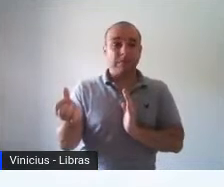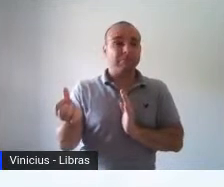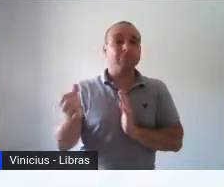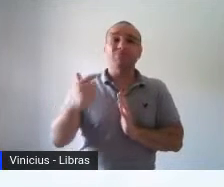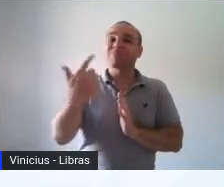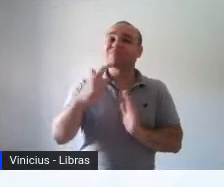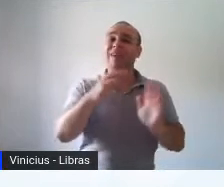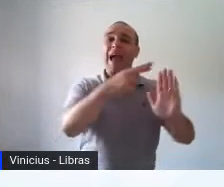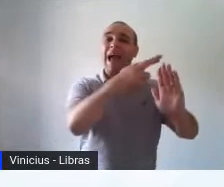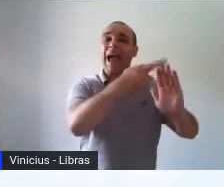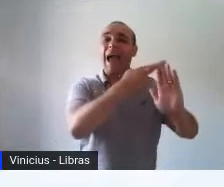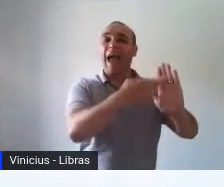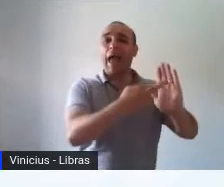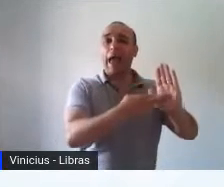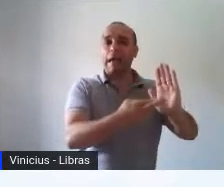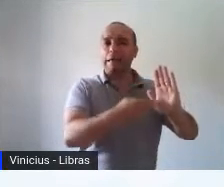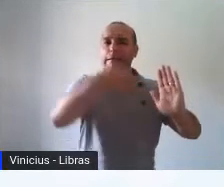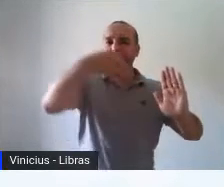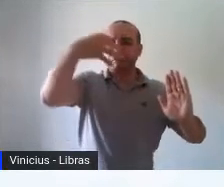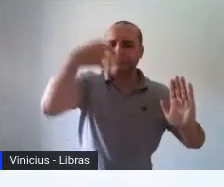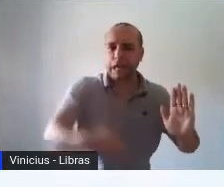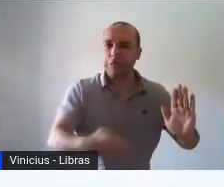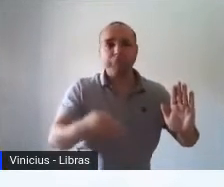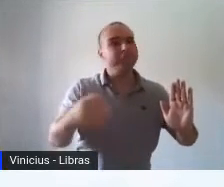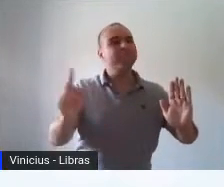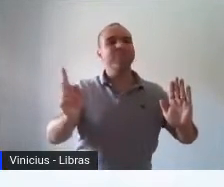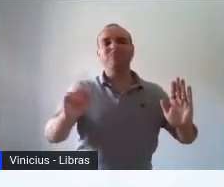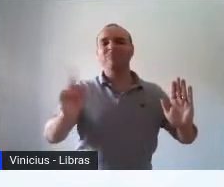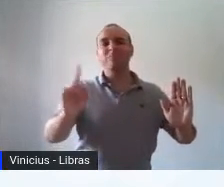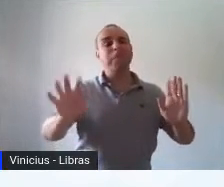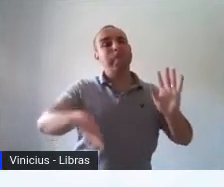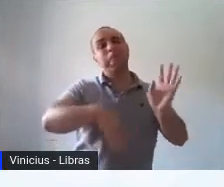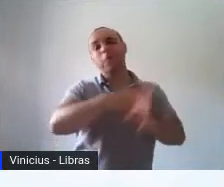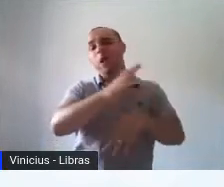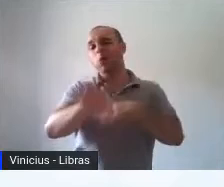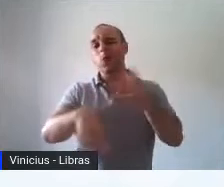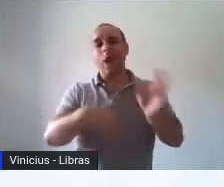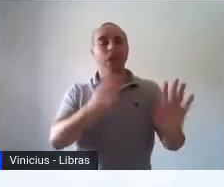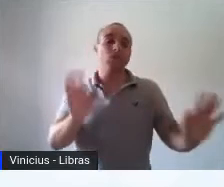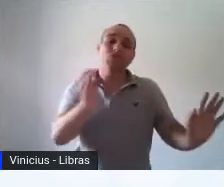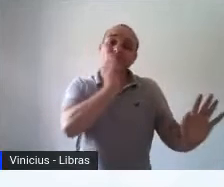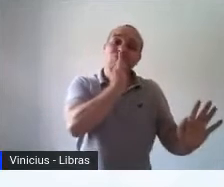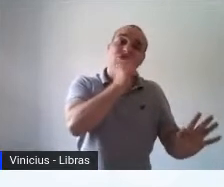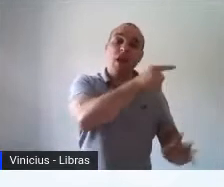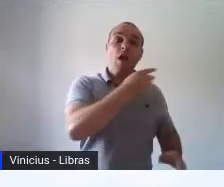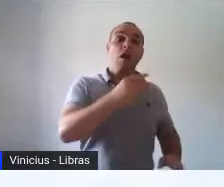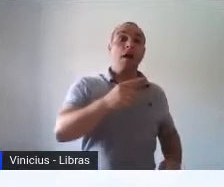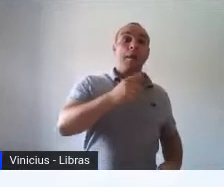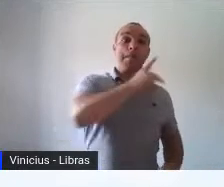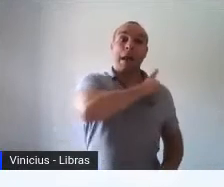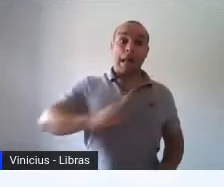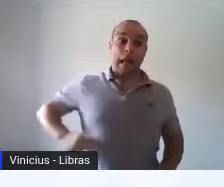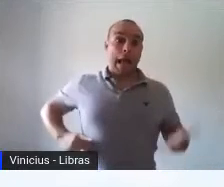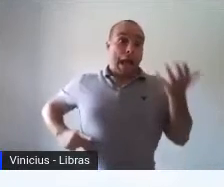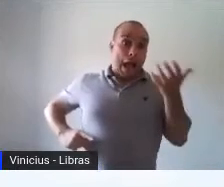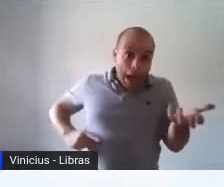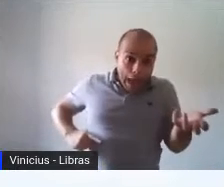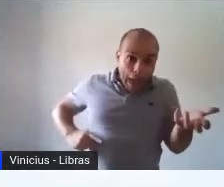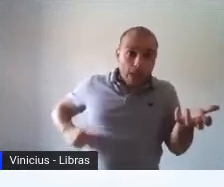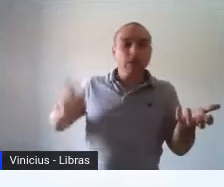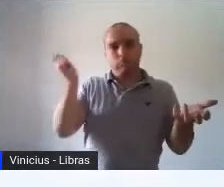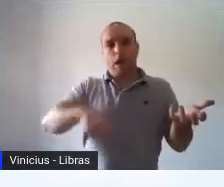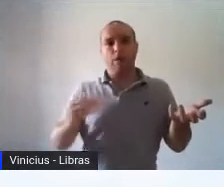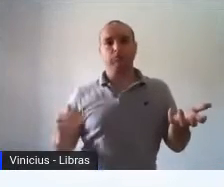do presidente da época, da pressão da sociedade, do Congresso Nacional. Mas, a partir de 2006, a partir